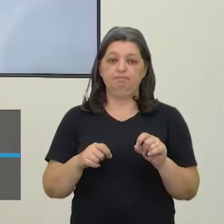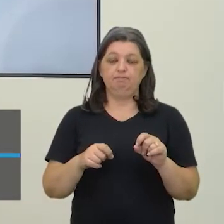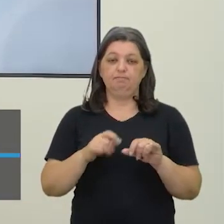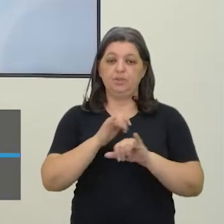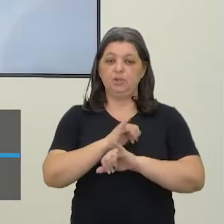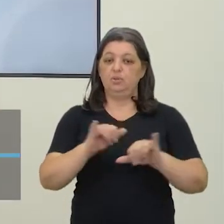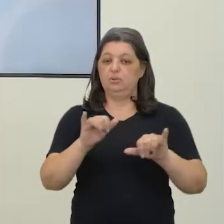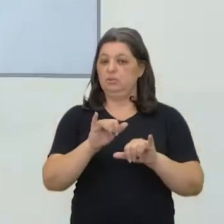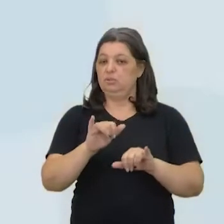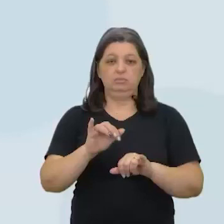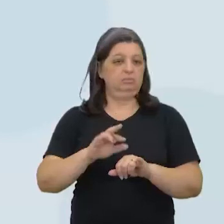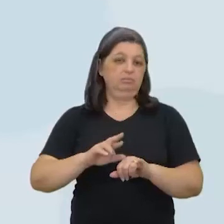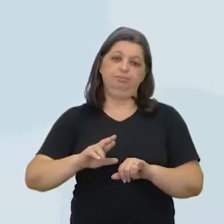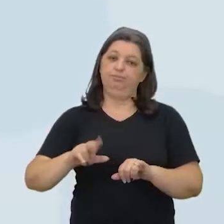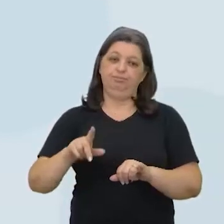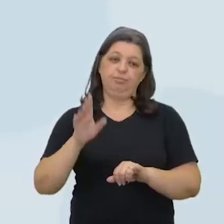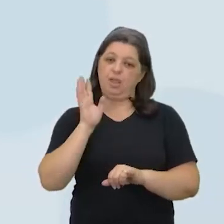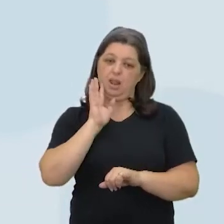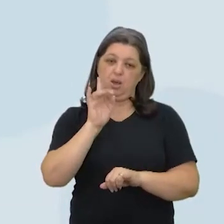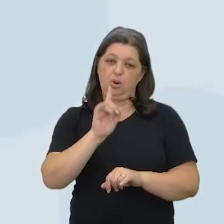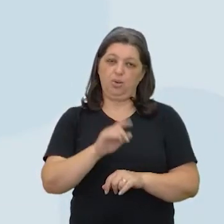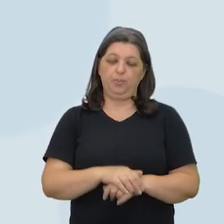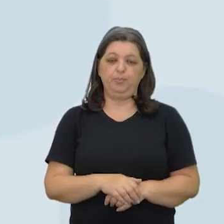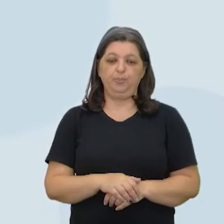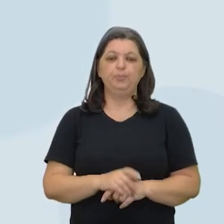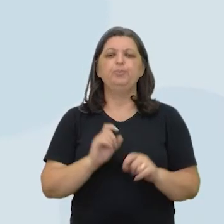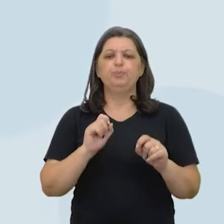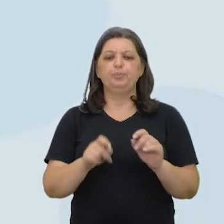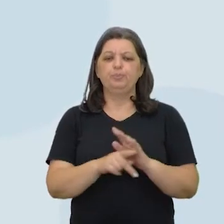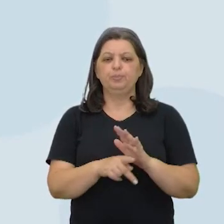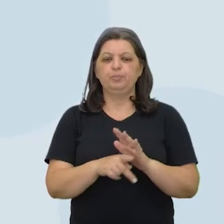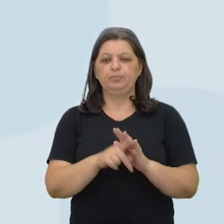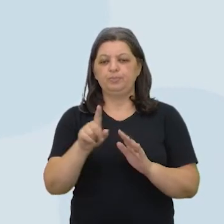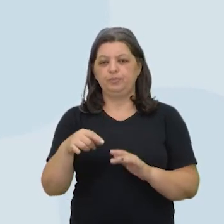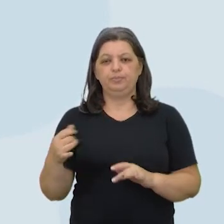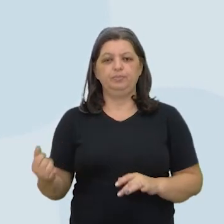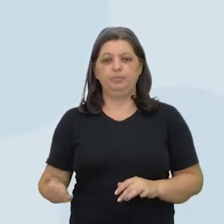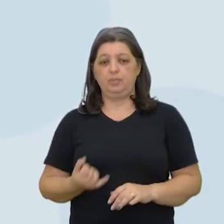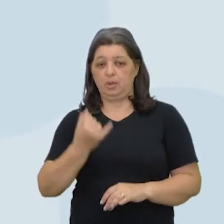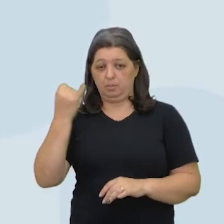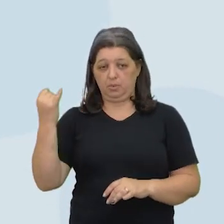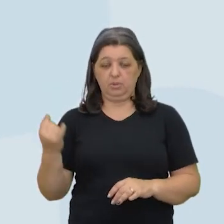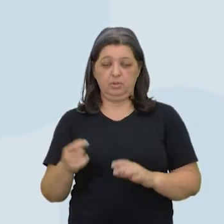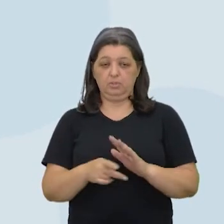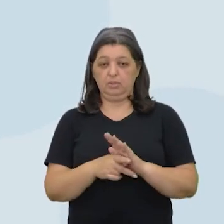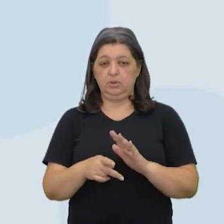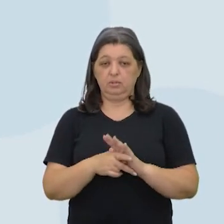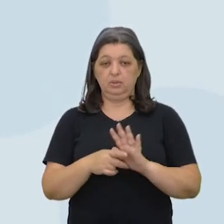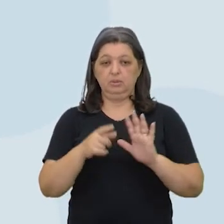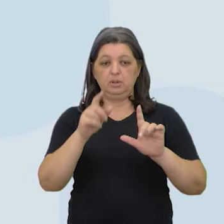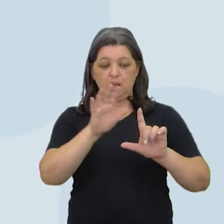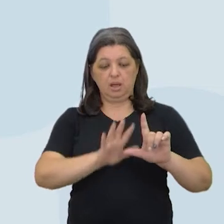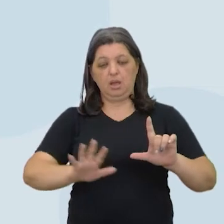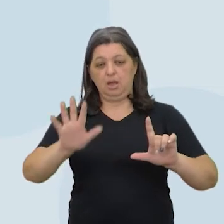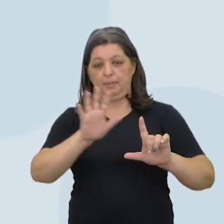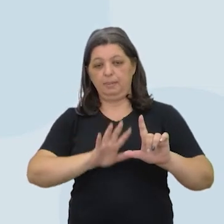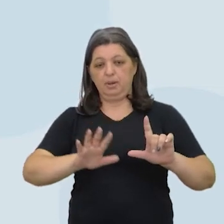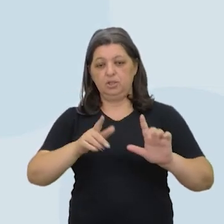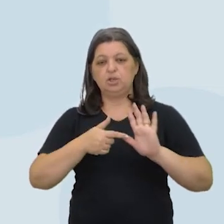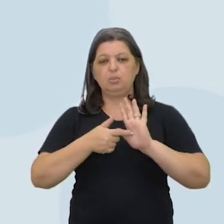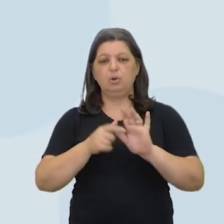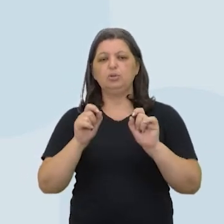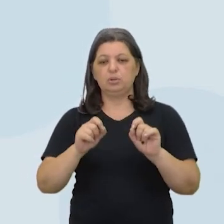uma reportagem que não é tão legal, na tela. A qual notícia importante da história recente do Brasil a imagem abaixo se refere?